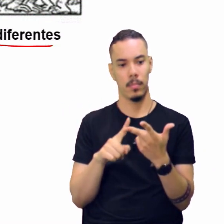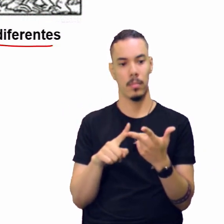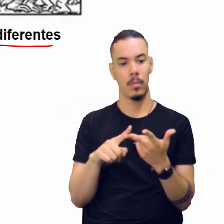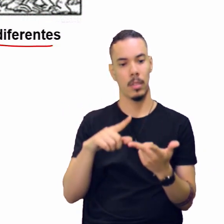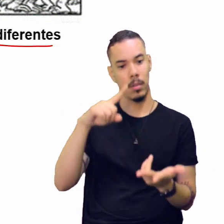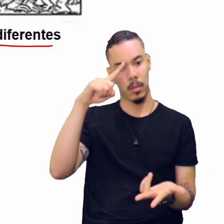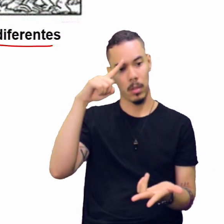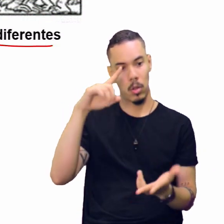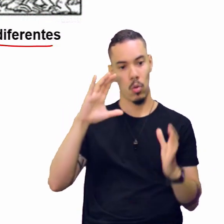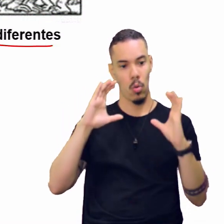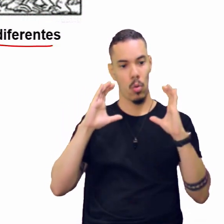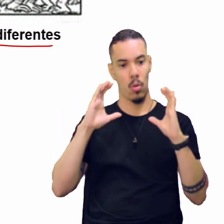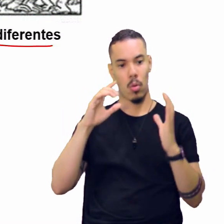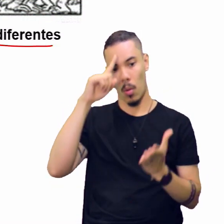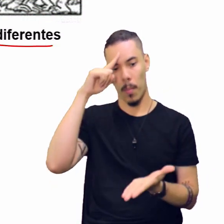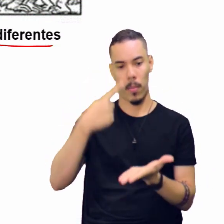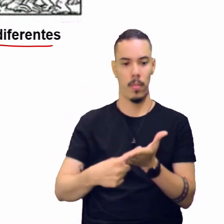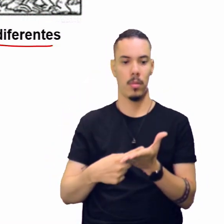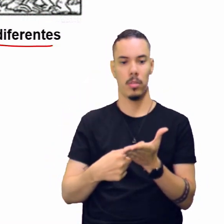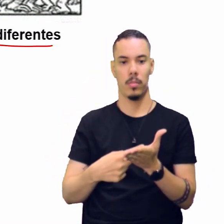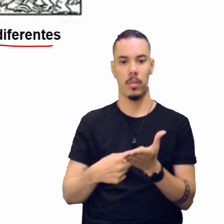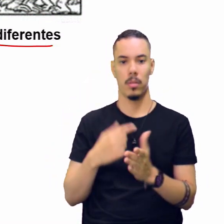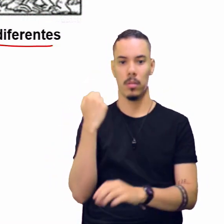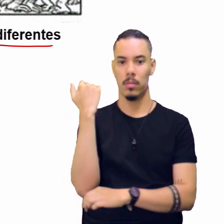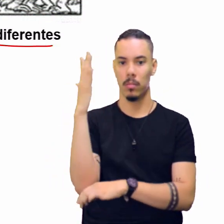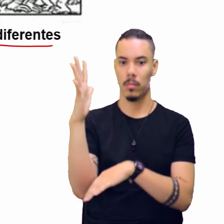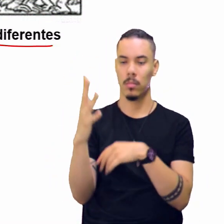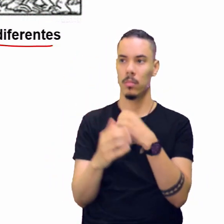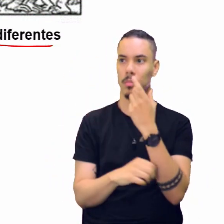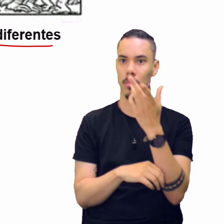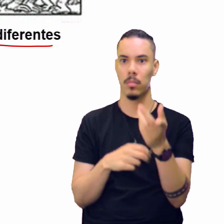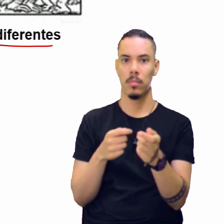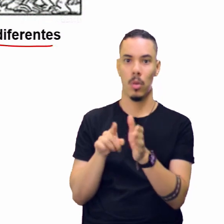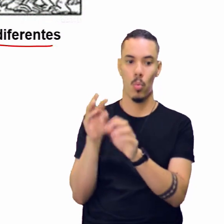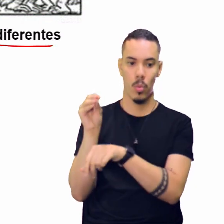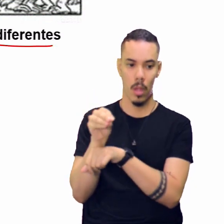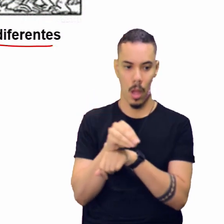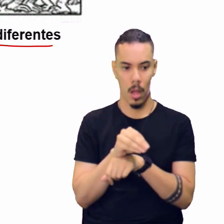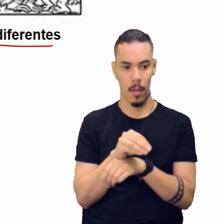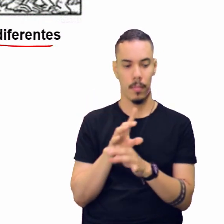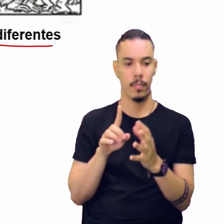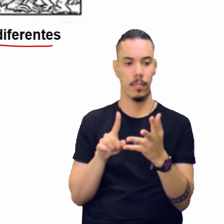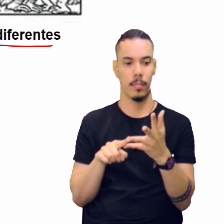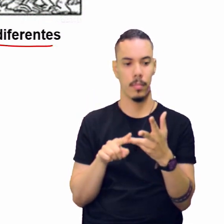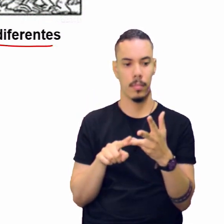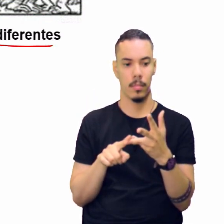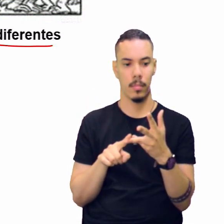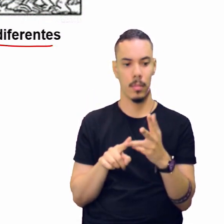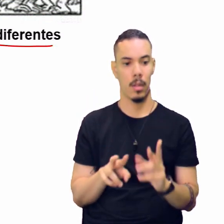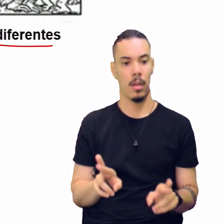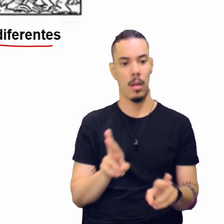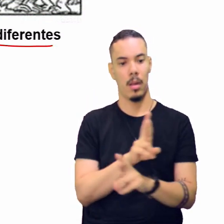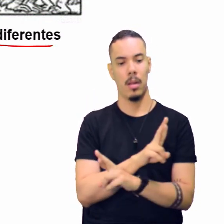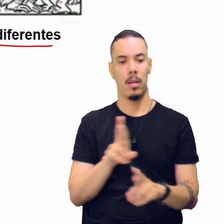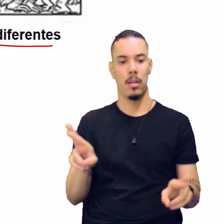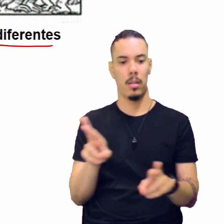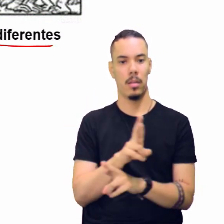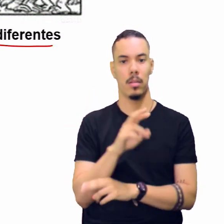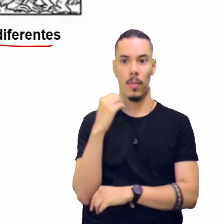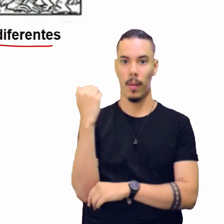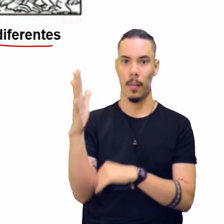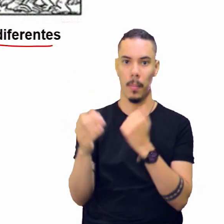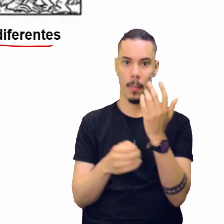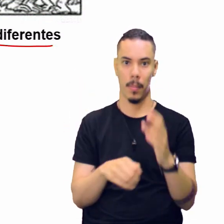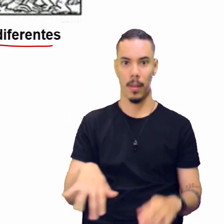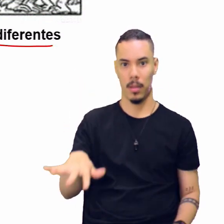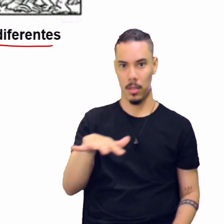ao comportamento com a fauna e a relação com o meio